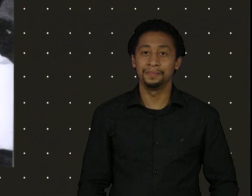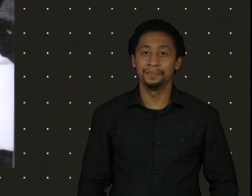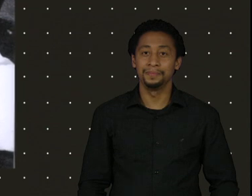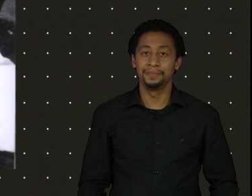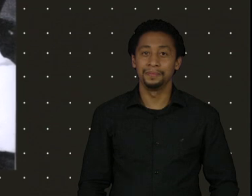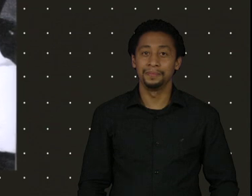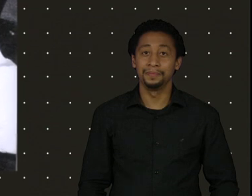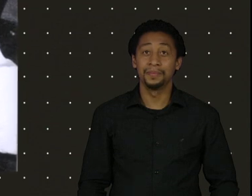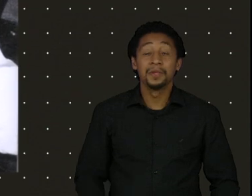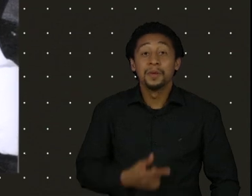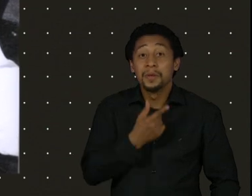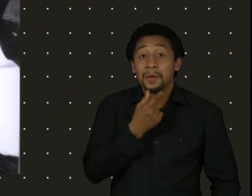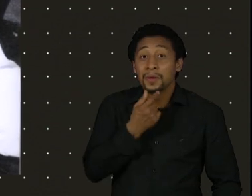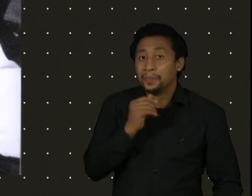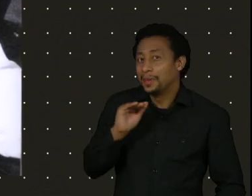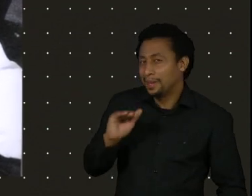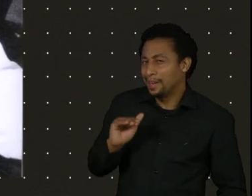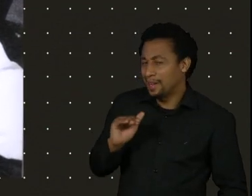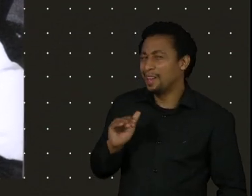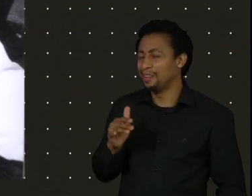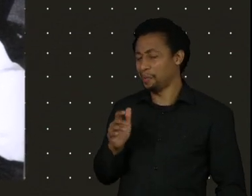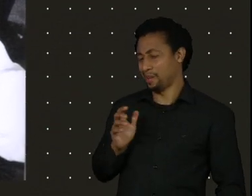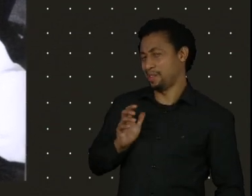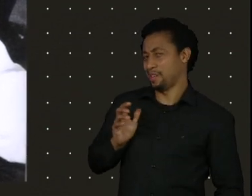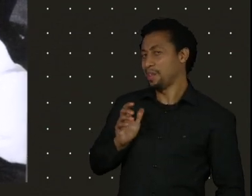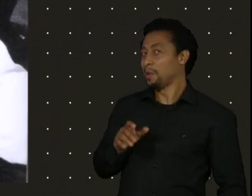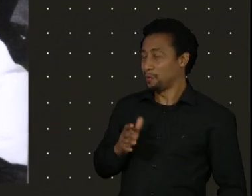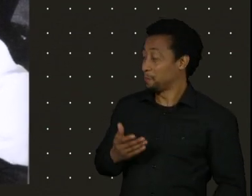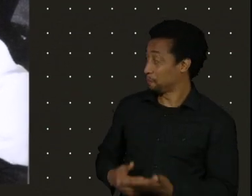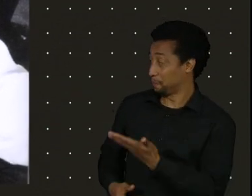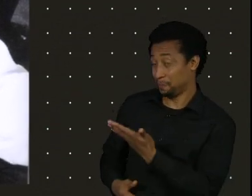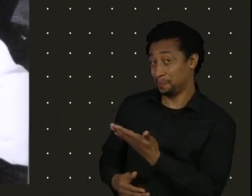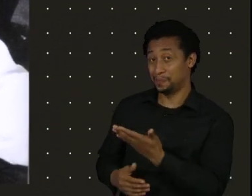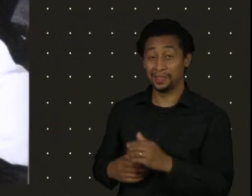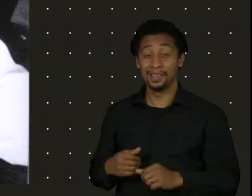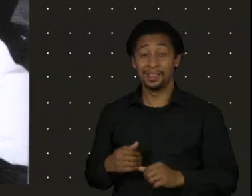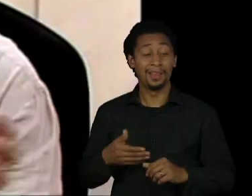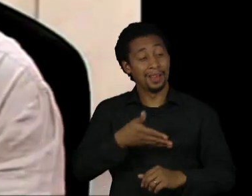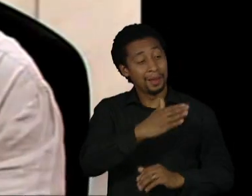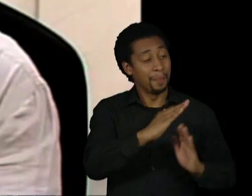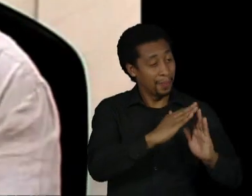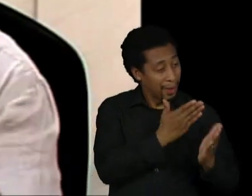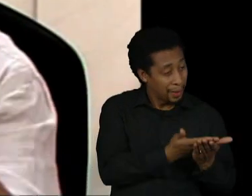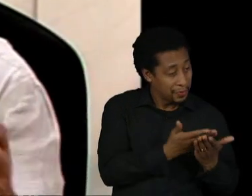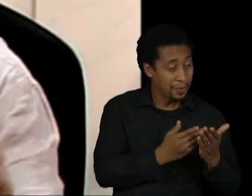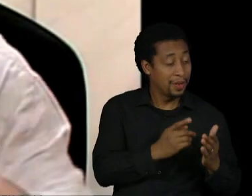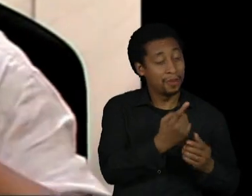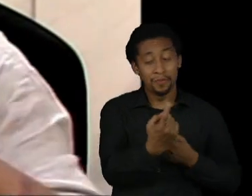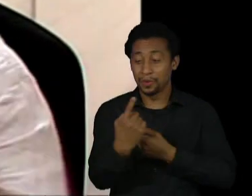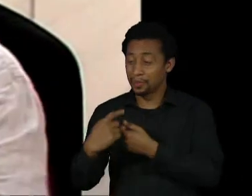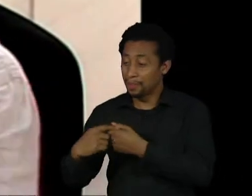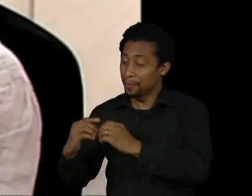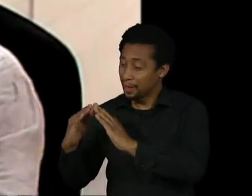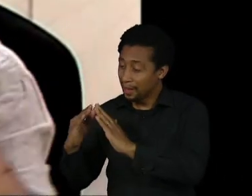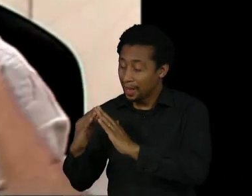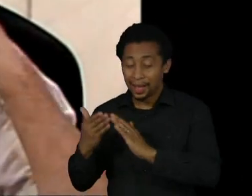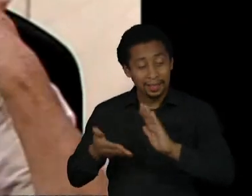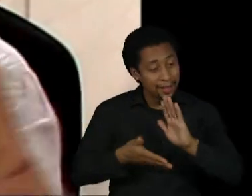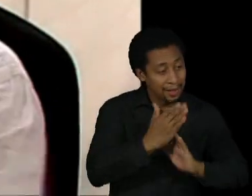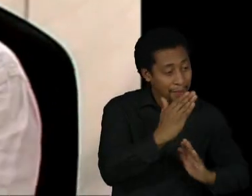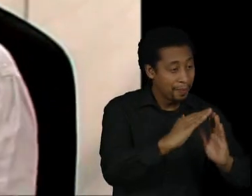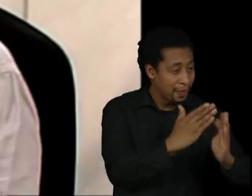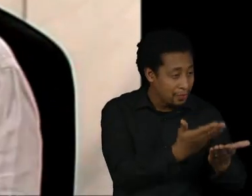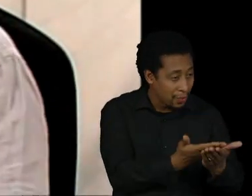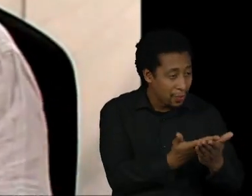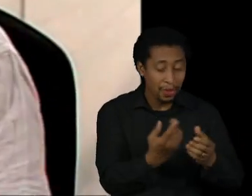Um menino, filhinho de papais, né, de ir para a escola, depois para casa, encontrar os amigos, o clube, aquelas coisas assim,